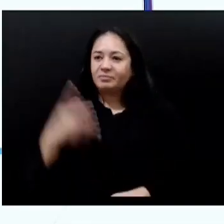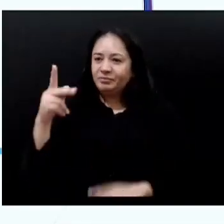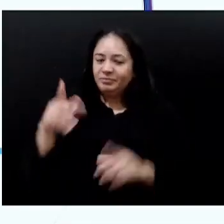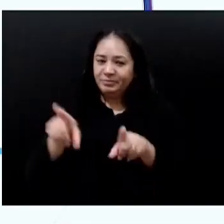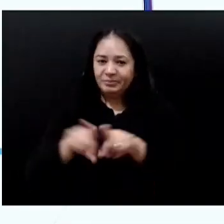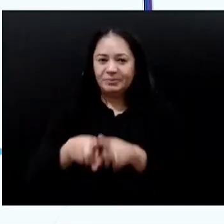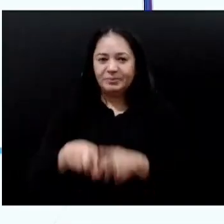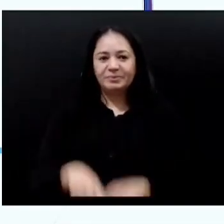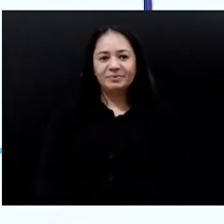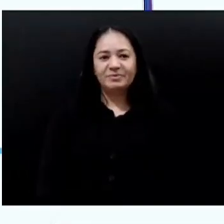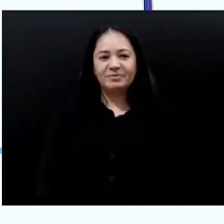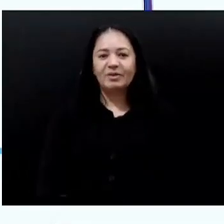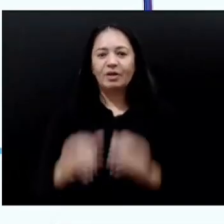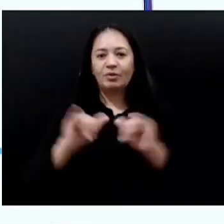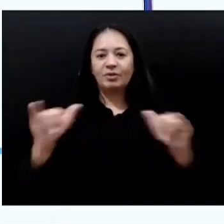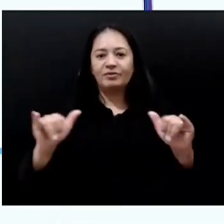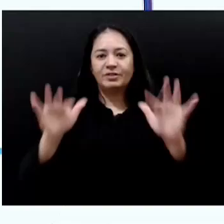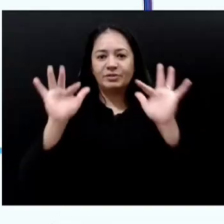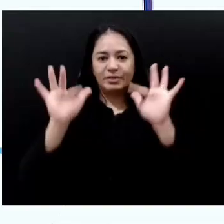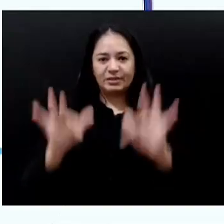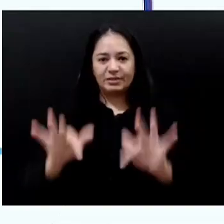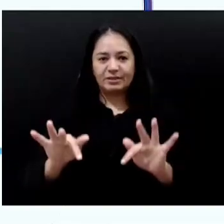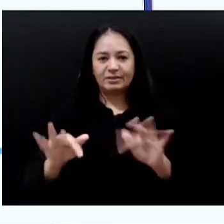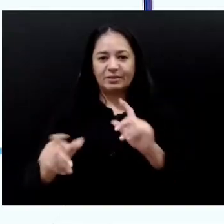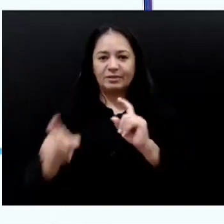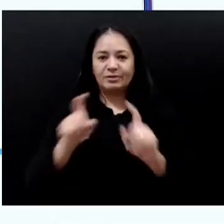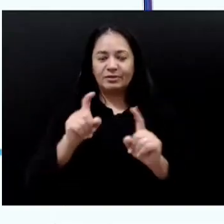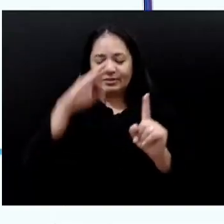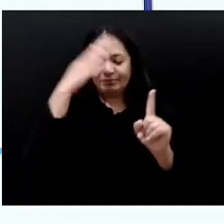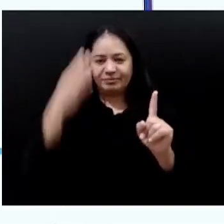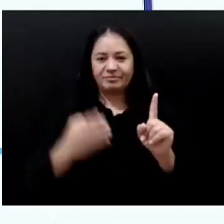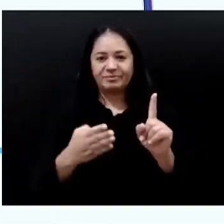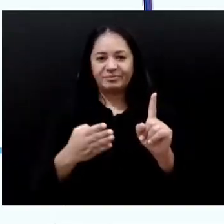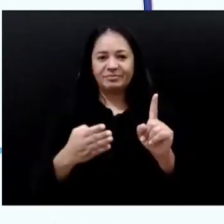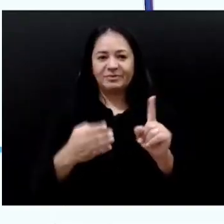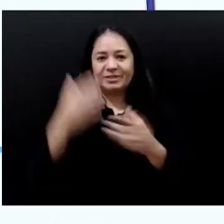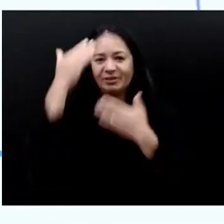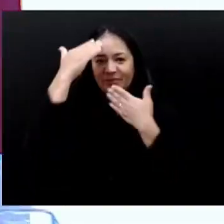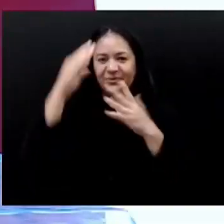declaro encerrada essa reunião solene. Muito obrigado e boa noite.